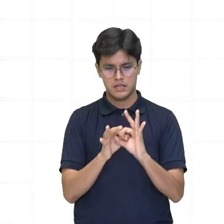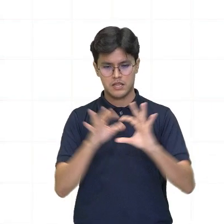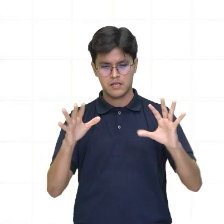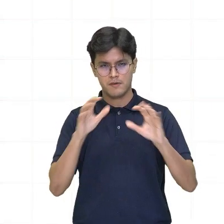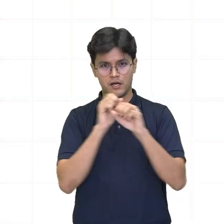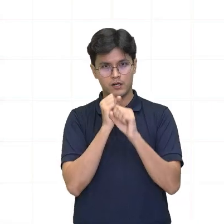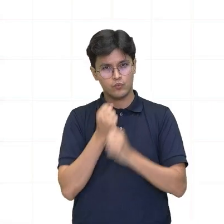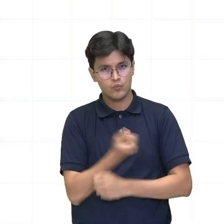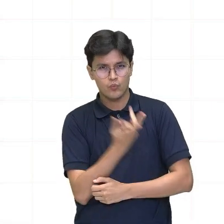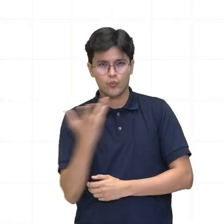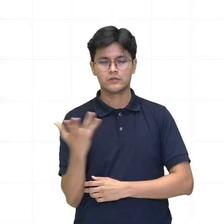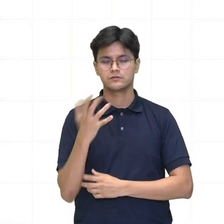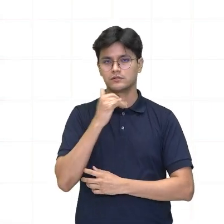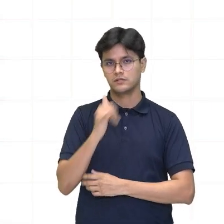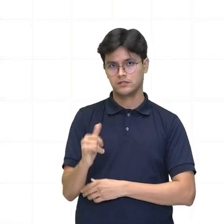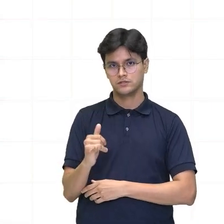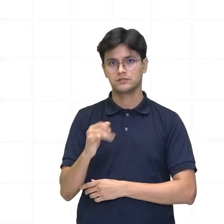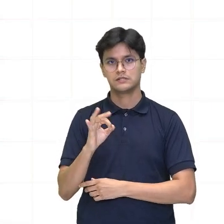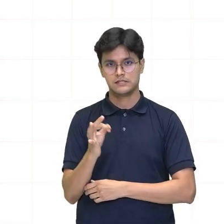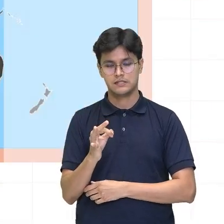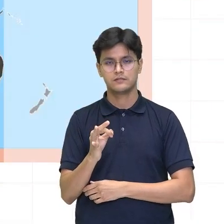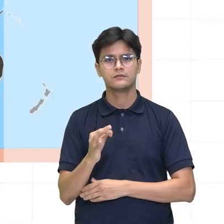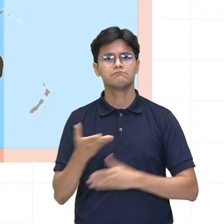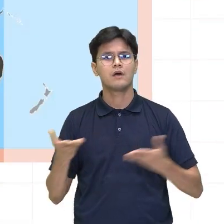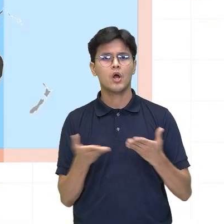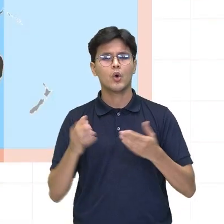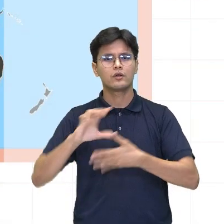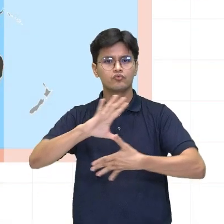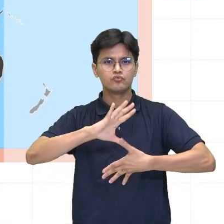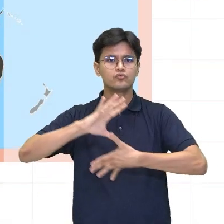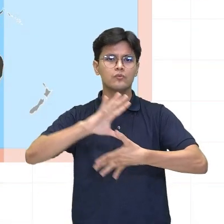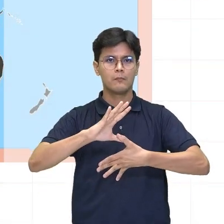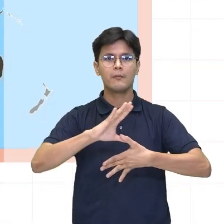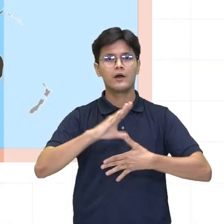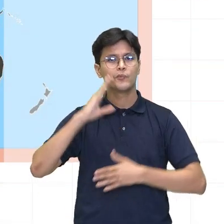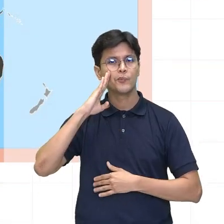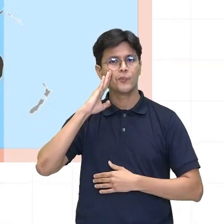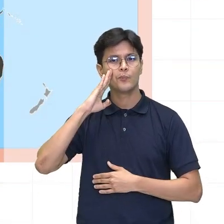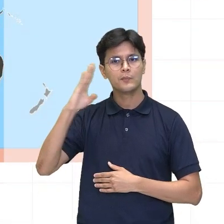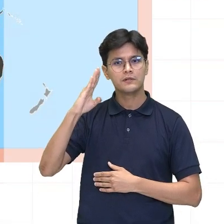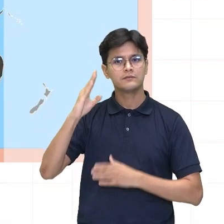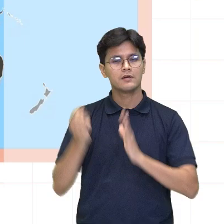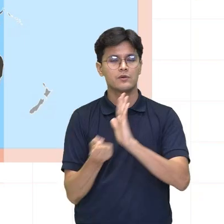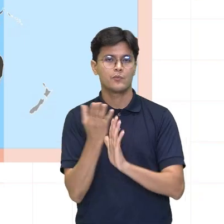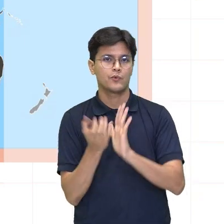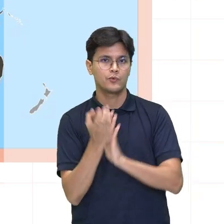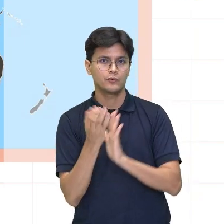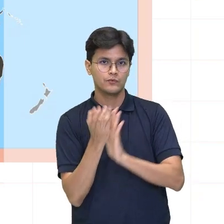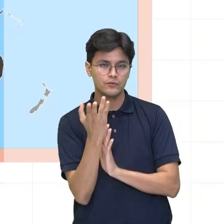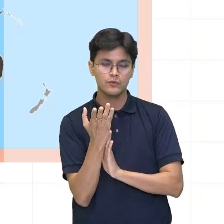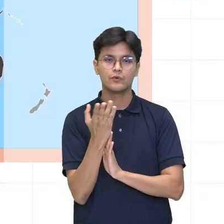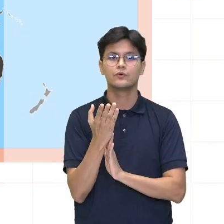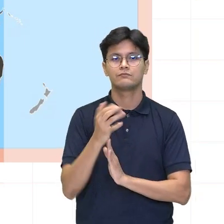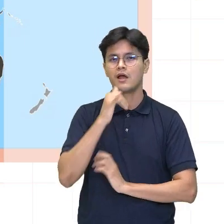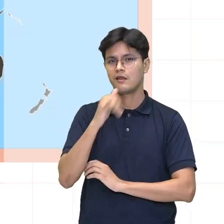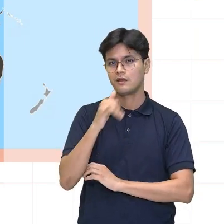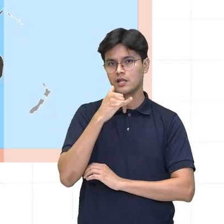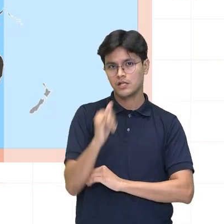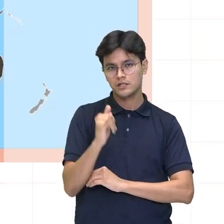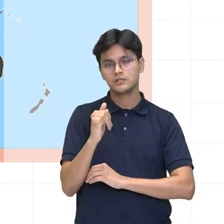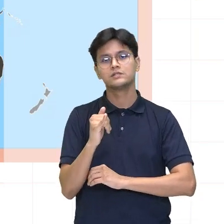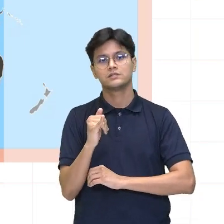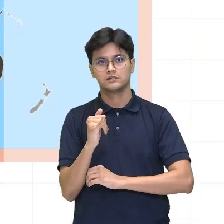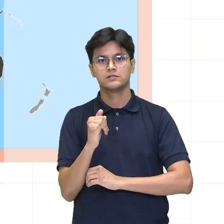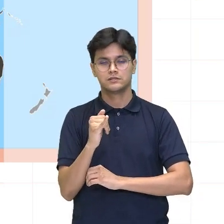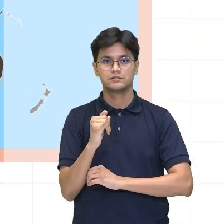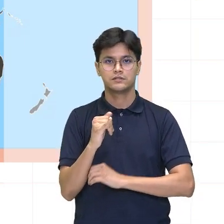energia. Vamos observar aí agora no mapa os maiores produtores de energia nuclear. E nós temos Estados